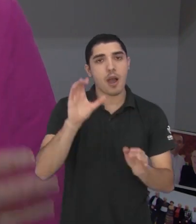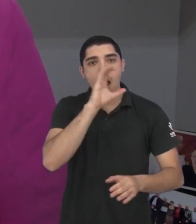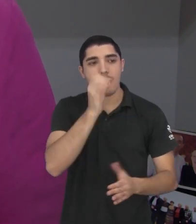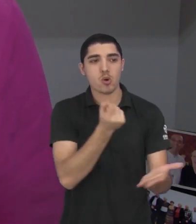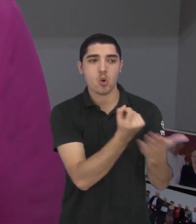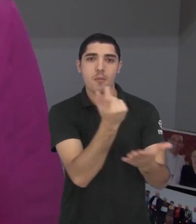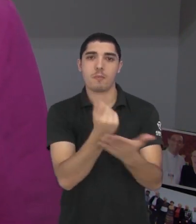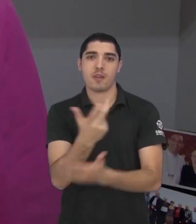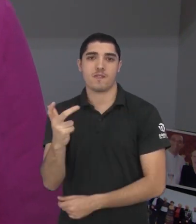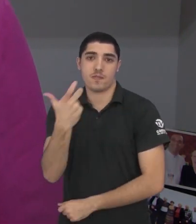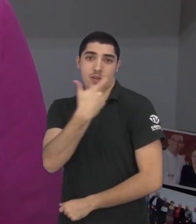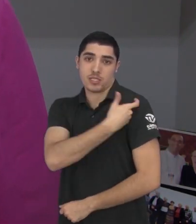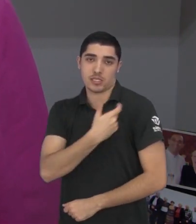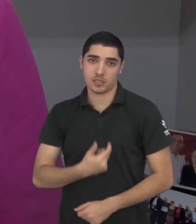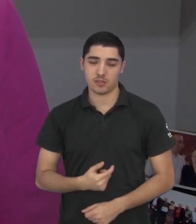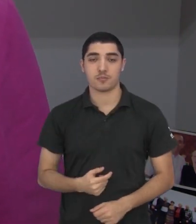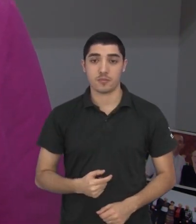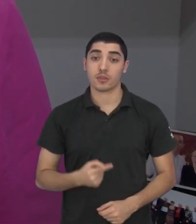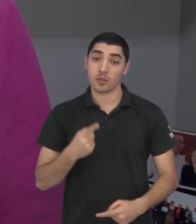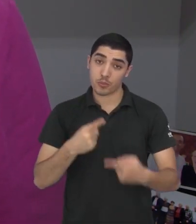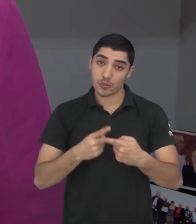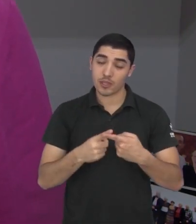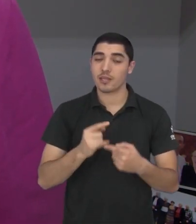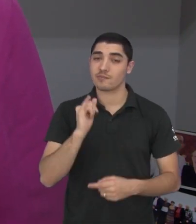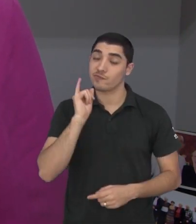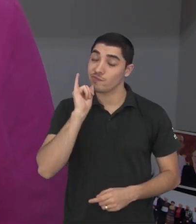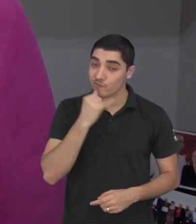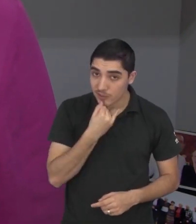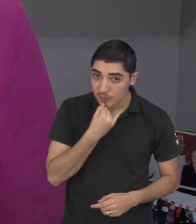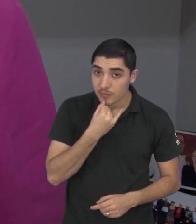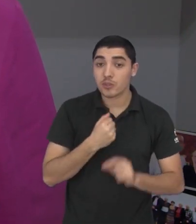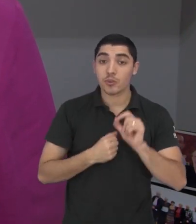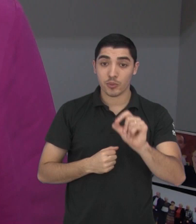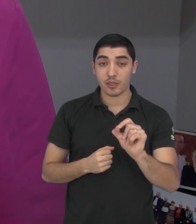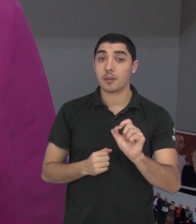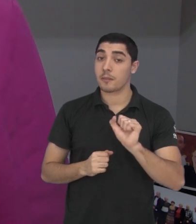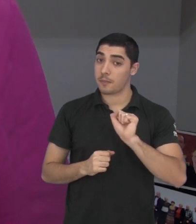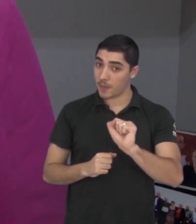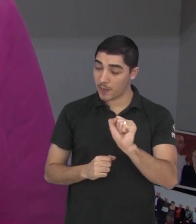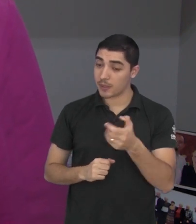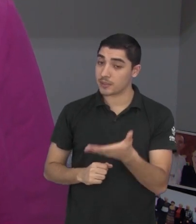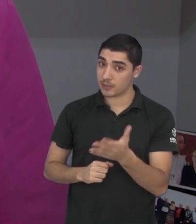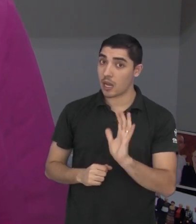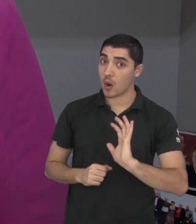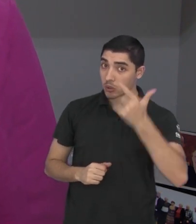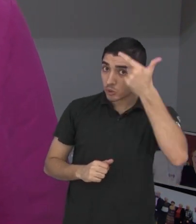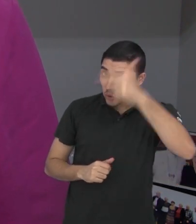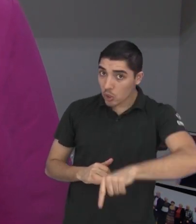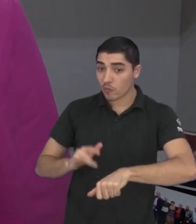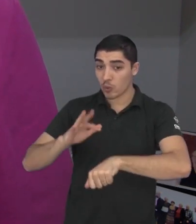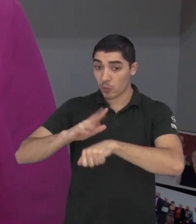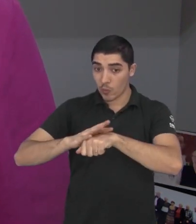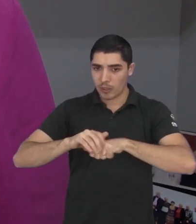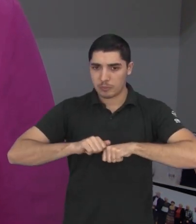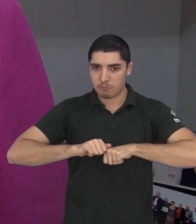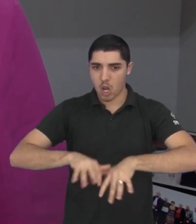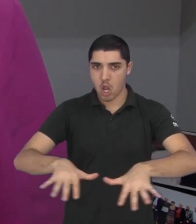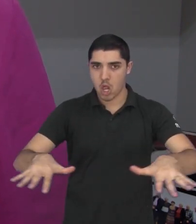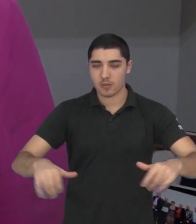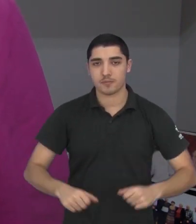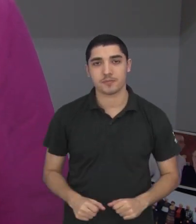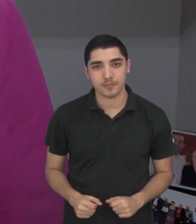alguma campanha para tentar mitigar o problema. E a Câmara também atua em ações voltadas para um trânsito mais seguro. Um exemplo é o Maio